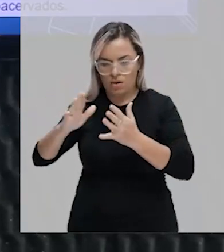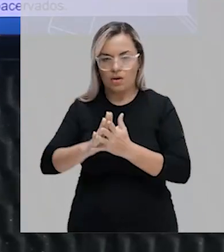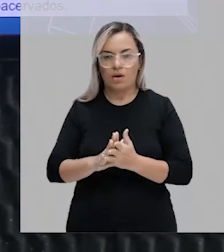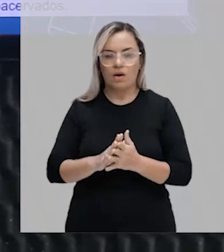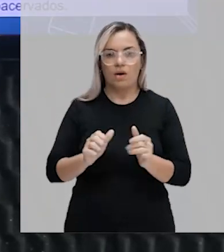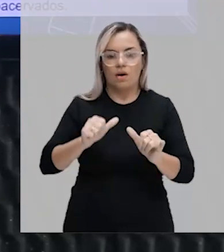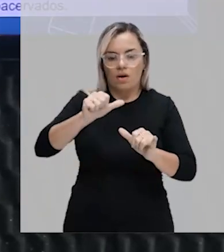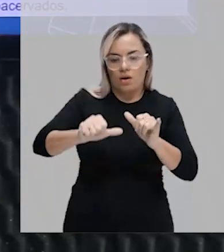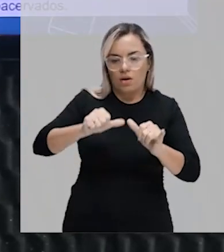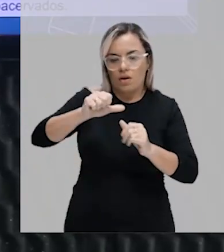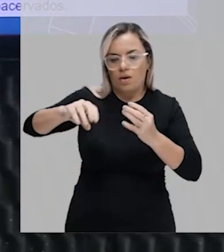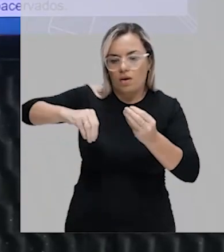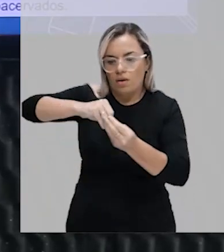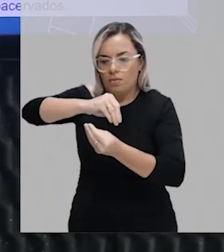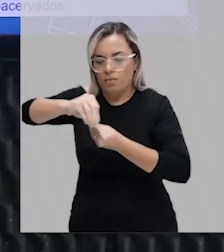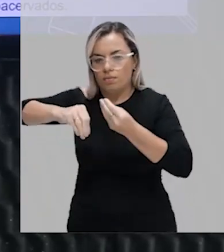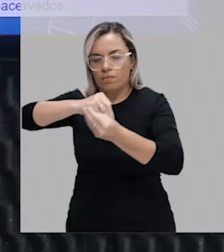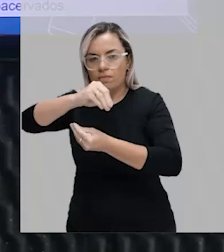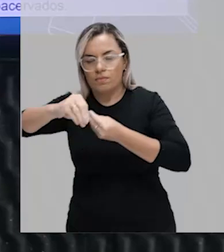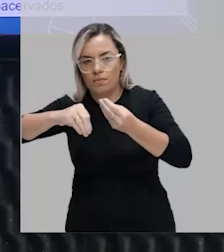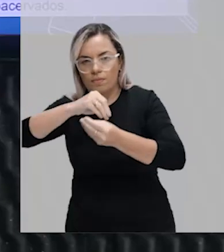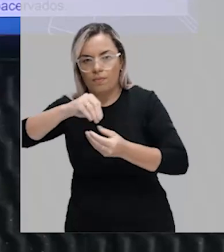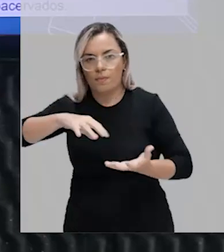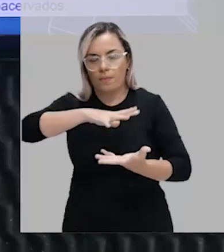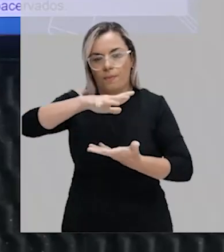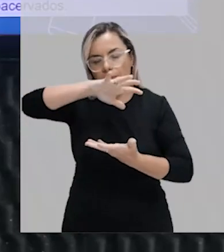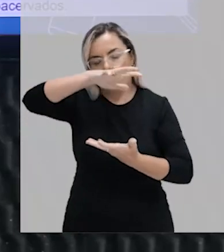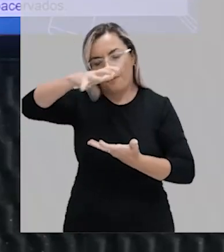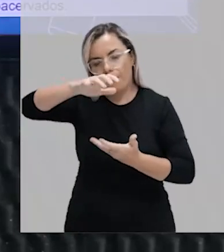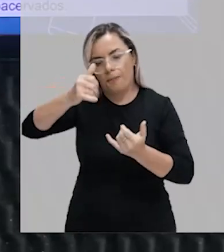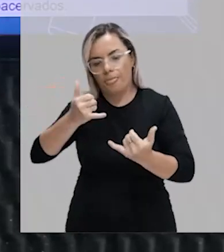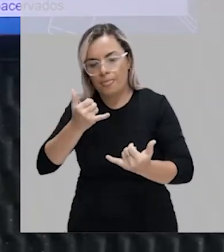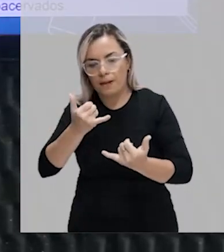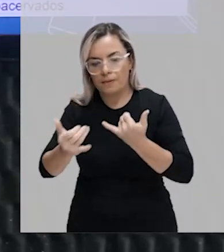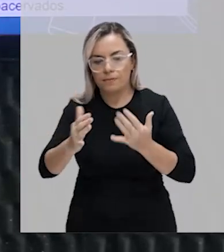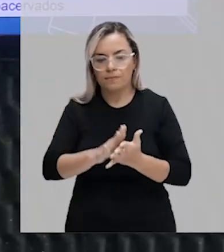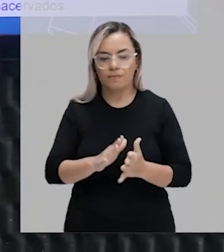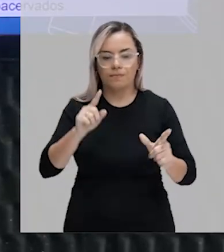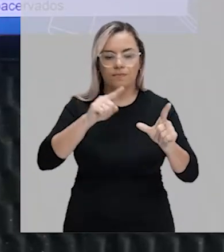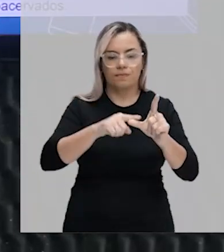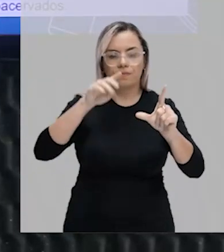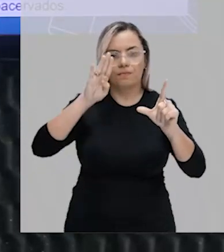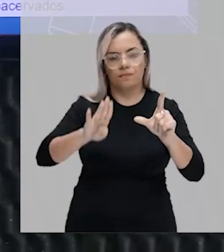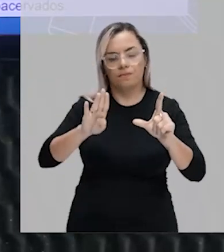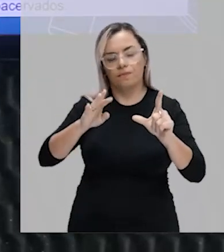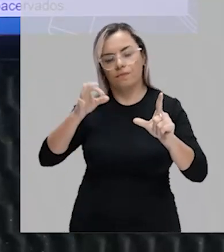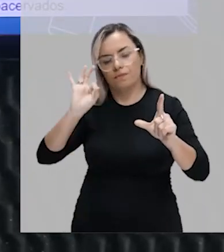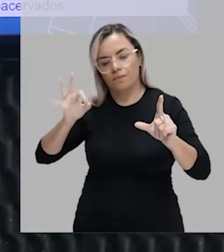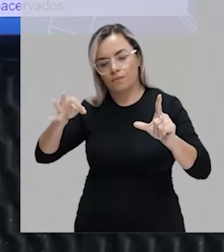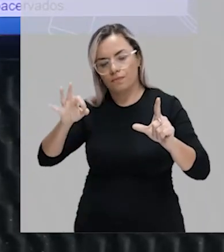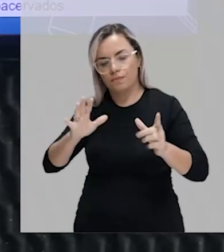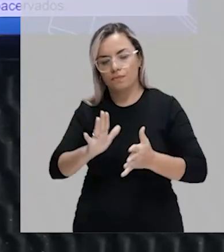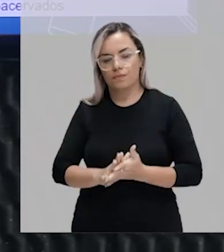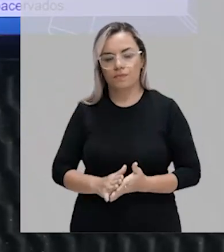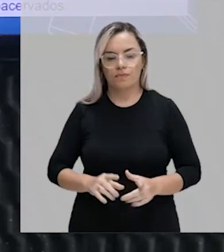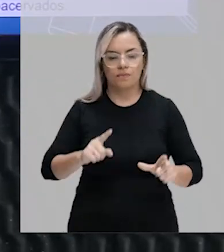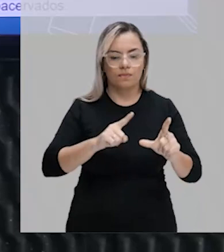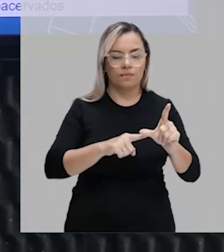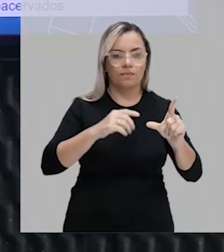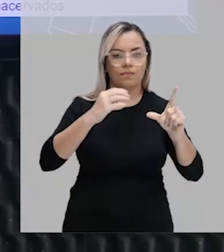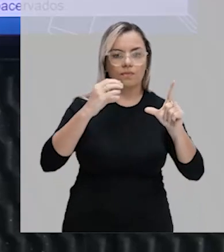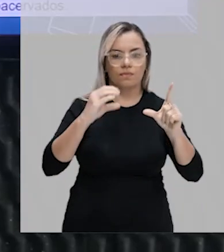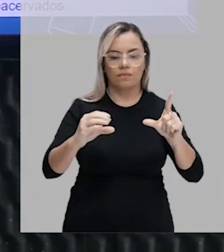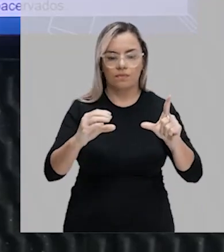com a mistura da atmosfera primitiva. Então, letra B está correta. A letra C, vamos ver se ela